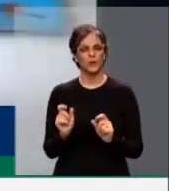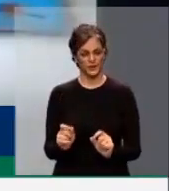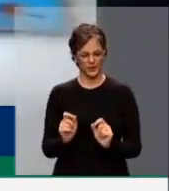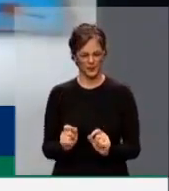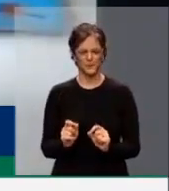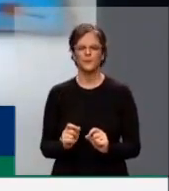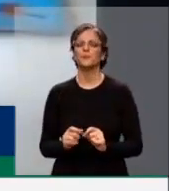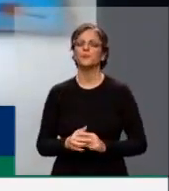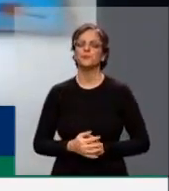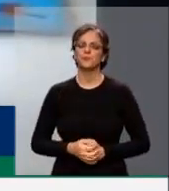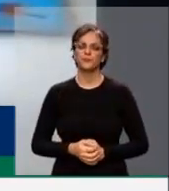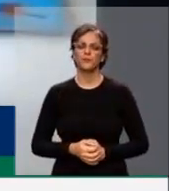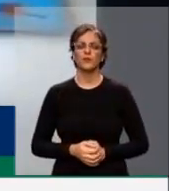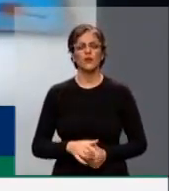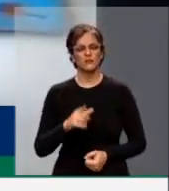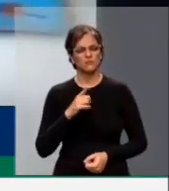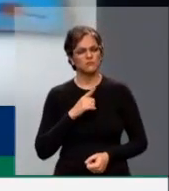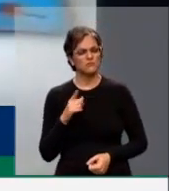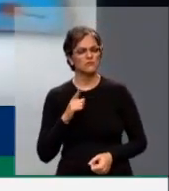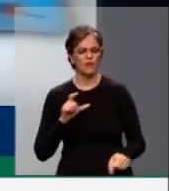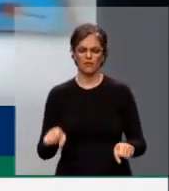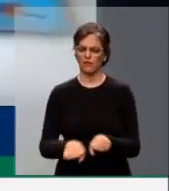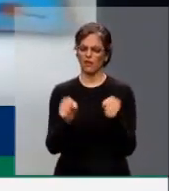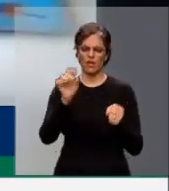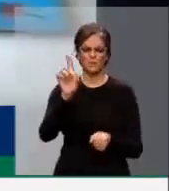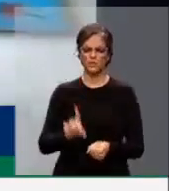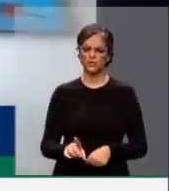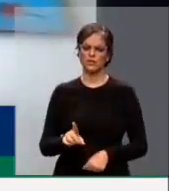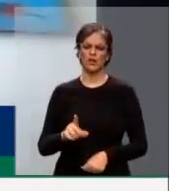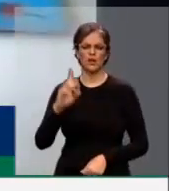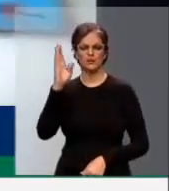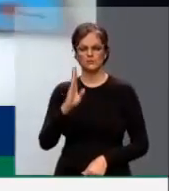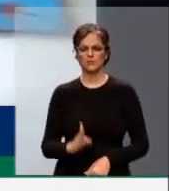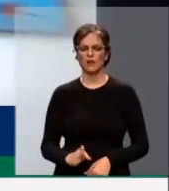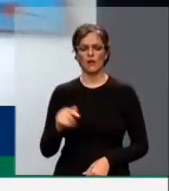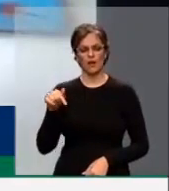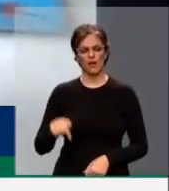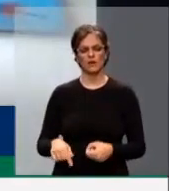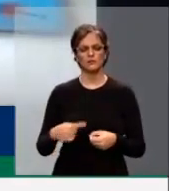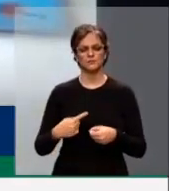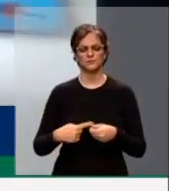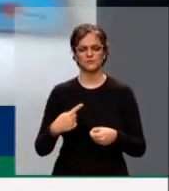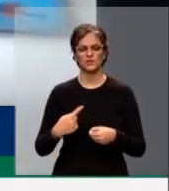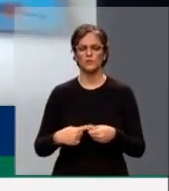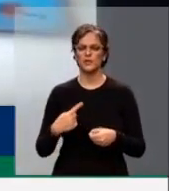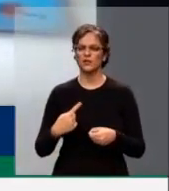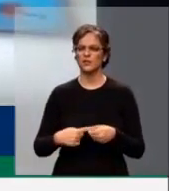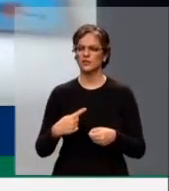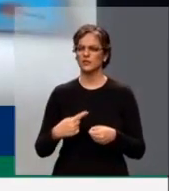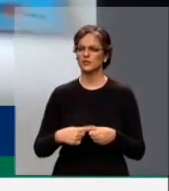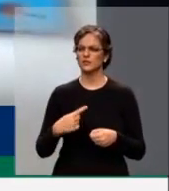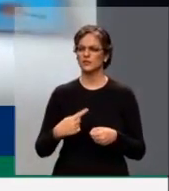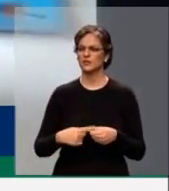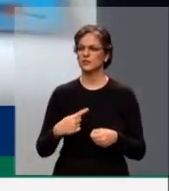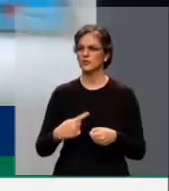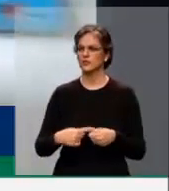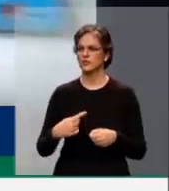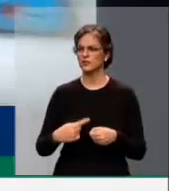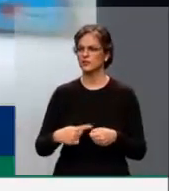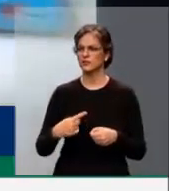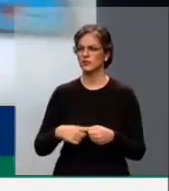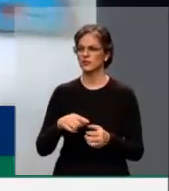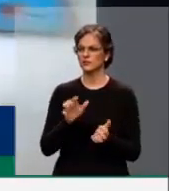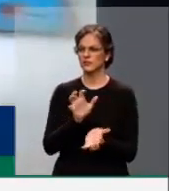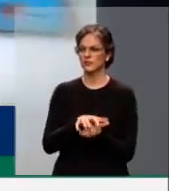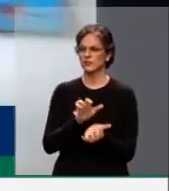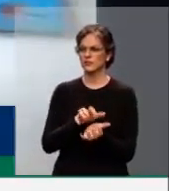uma violação de direitos que vem acontecendo aqui no município de Olinda. Eu sou pernambucana, a maternidade